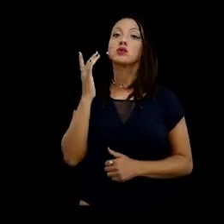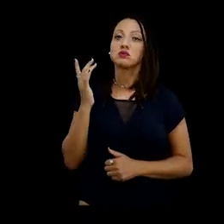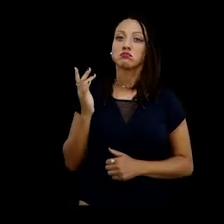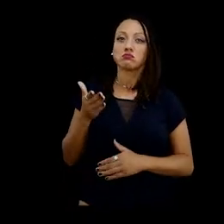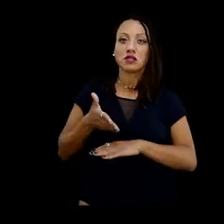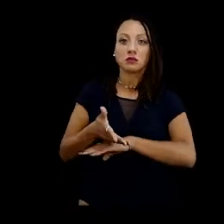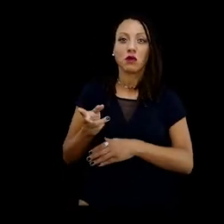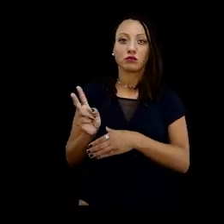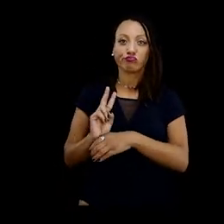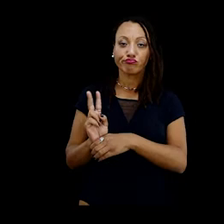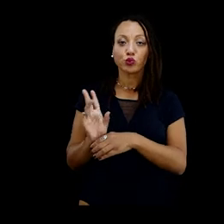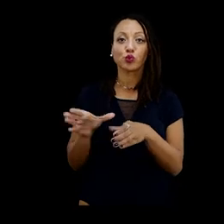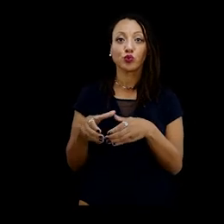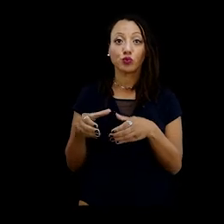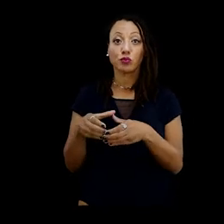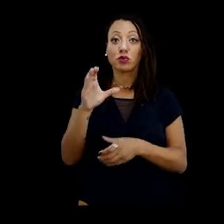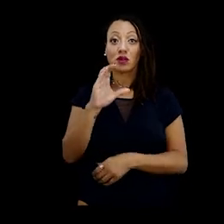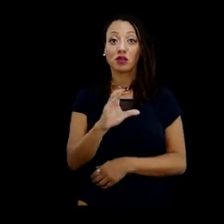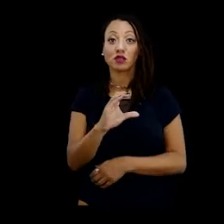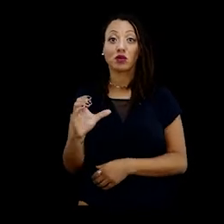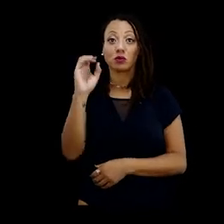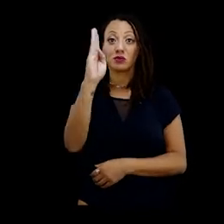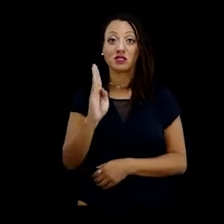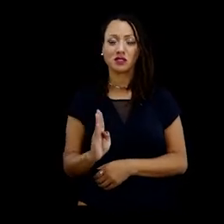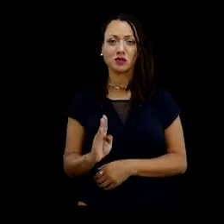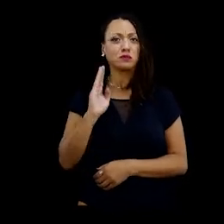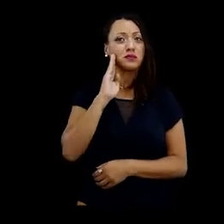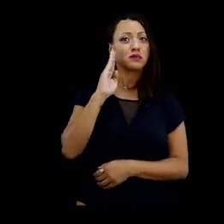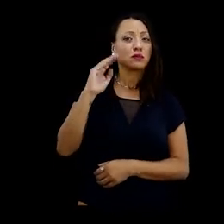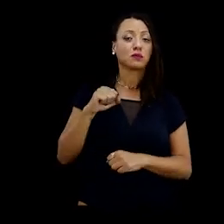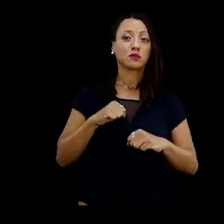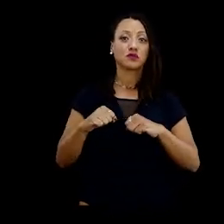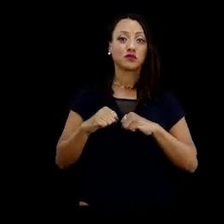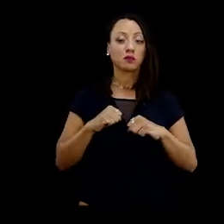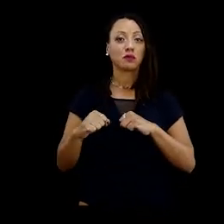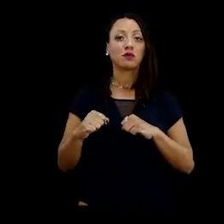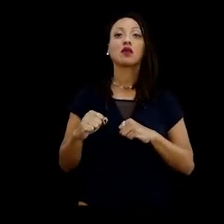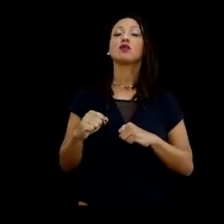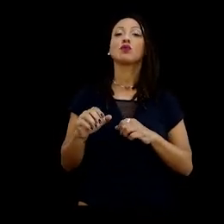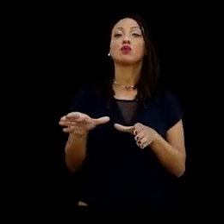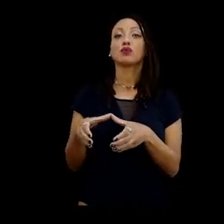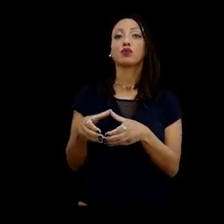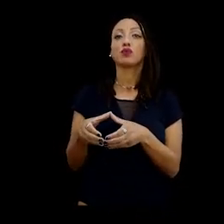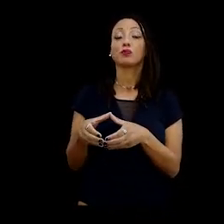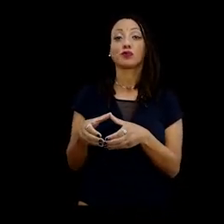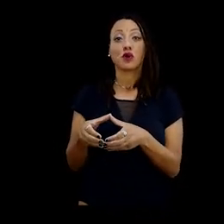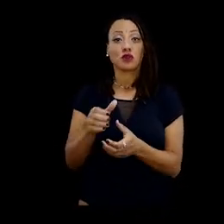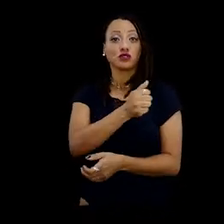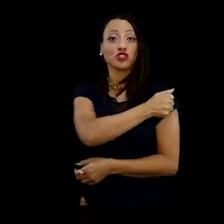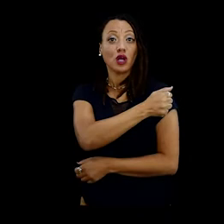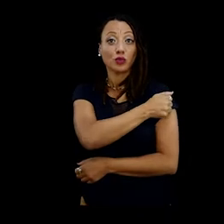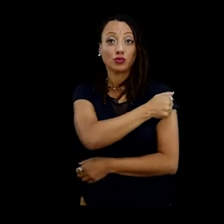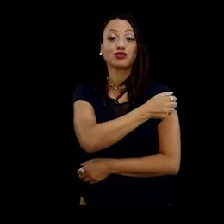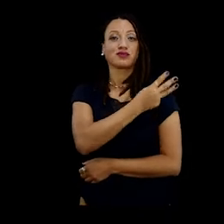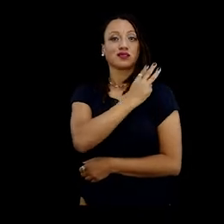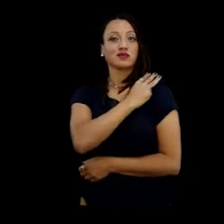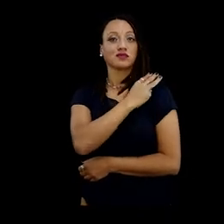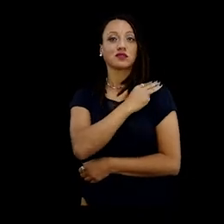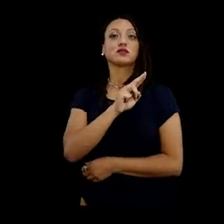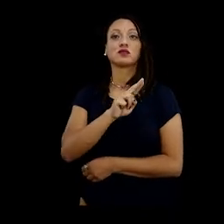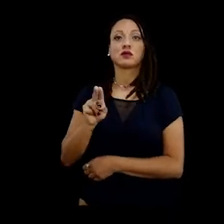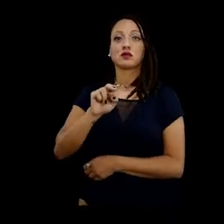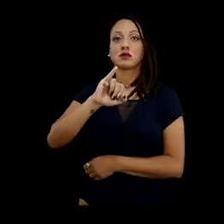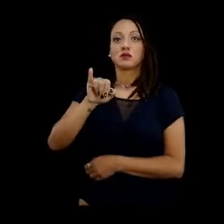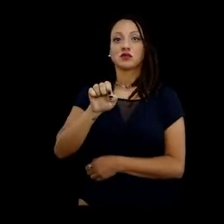dos dirigentes da Ação Católica Brasileira, principalmente do movimento dos estudantes secundaristas chamado JEC,